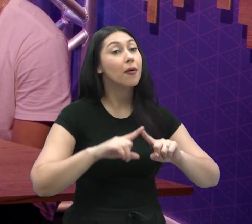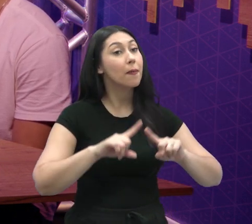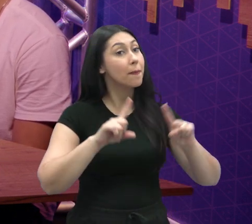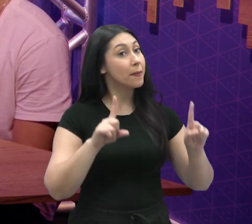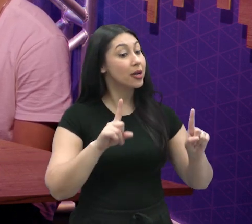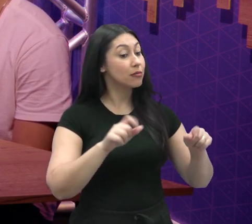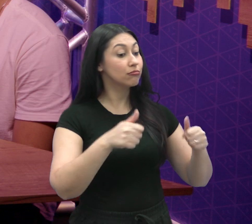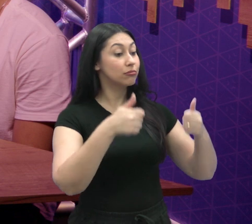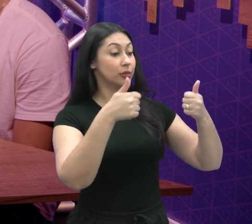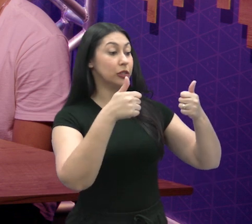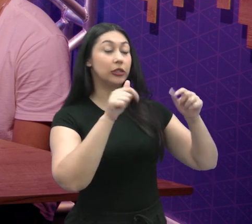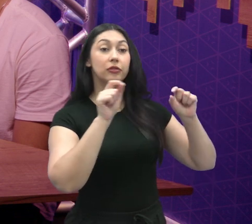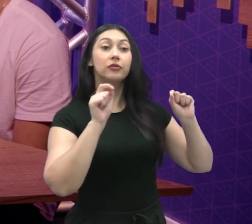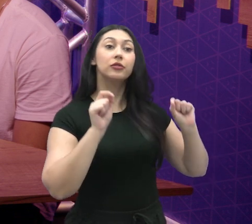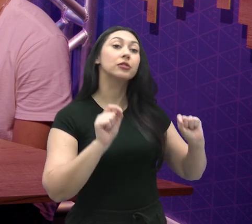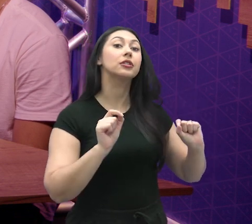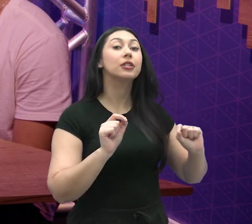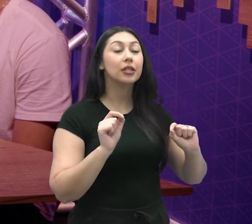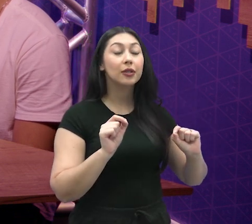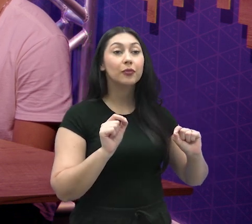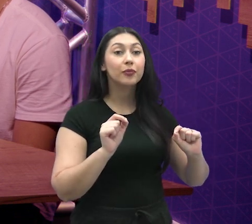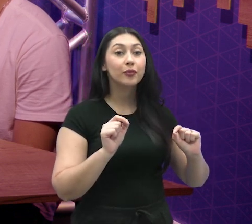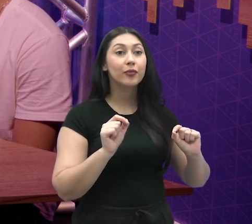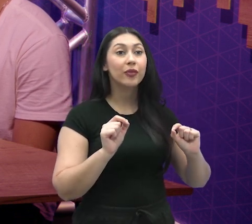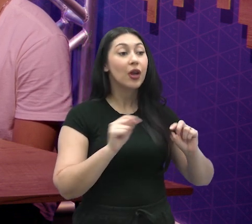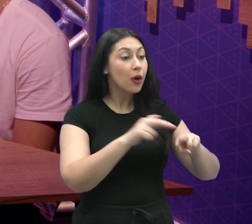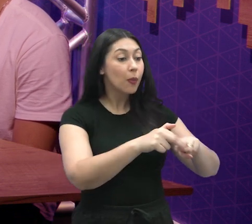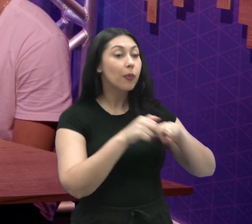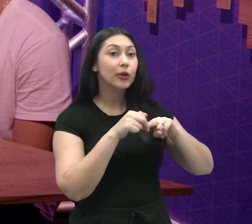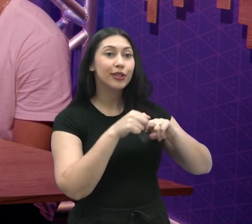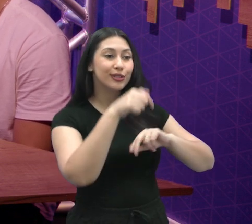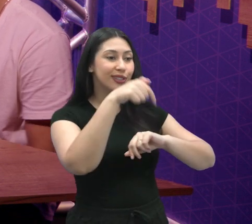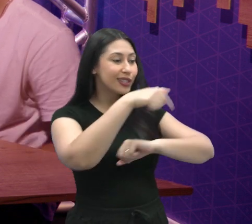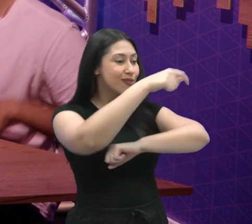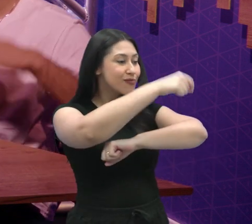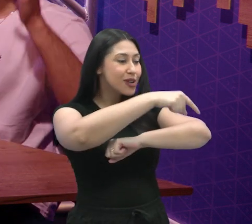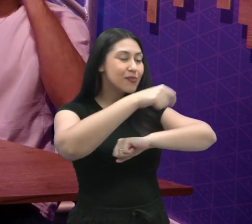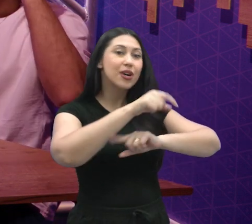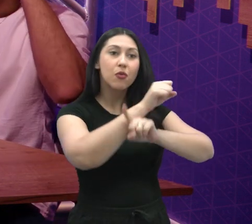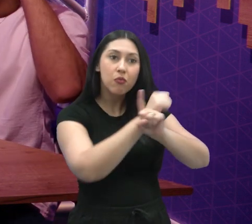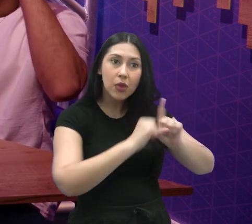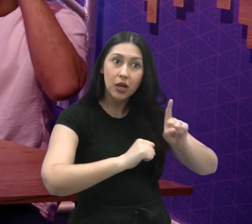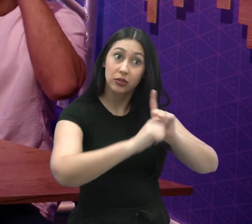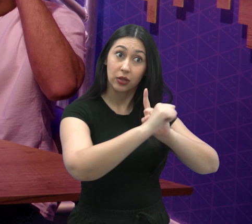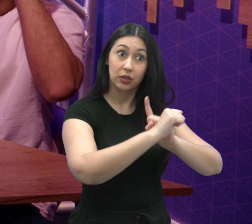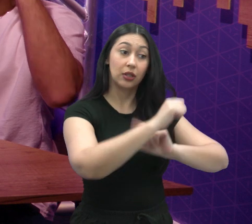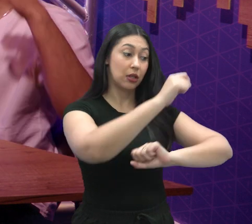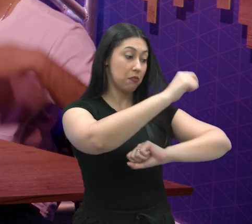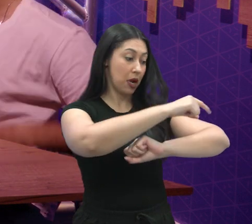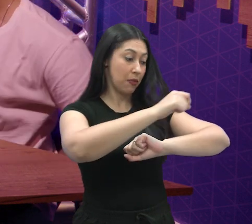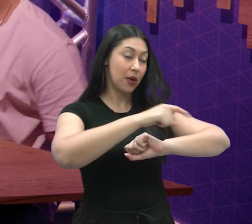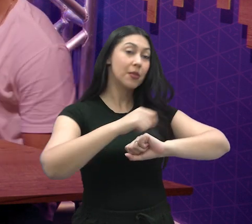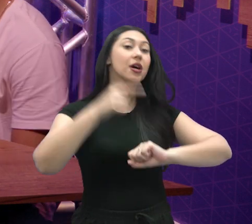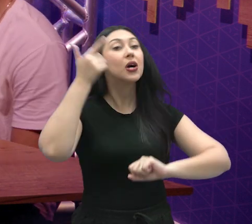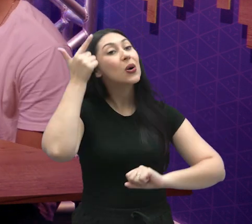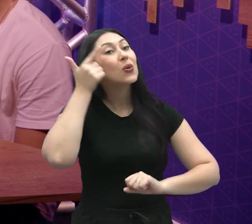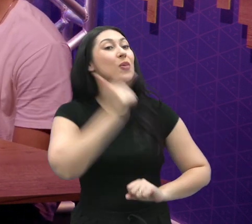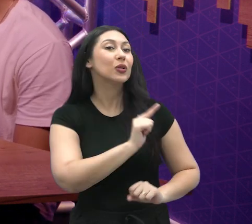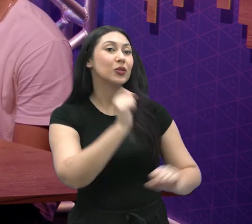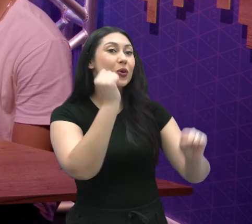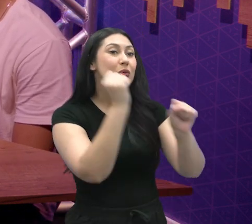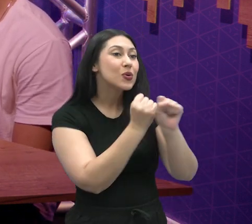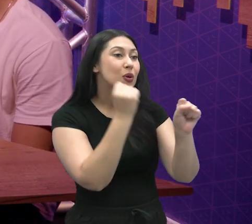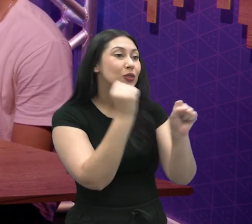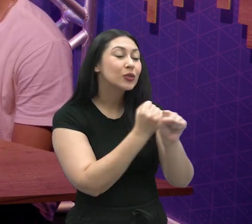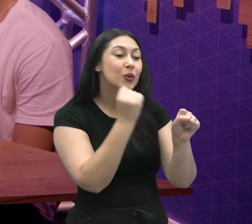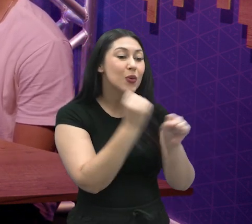outra coisa positiva em relação a isso é que só por a gente ter virado, né, uma sociedade agricultora que a gente